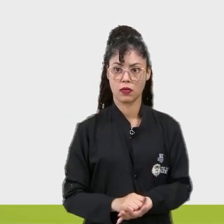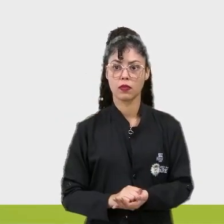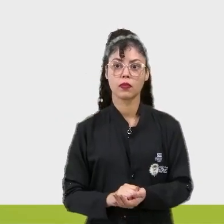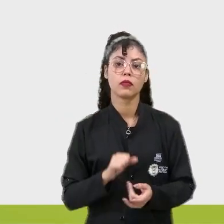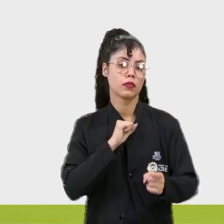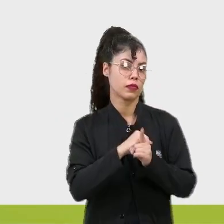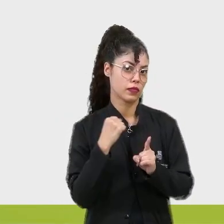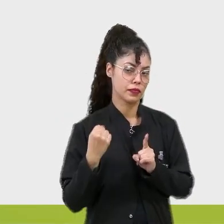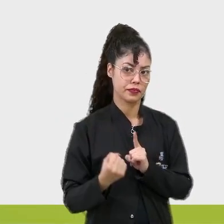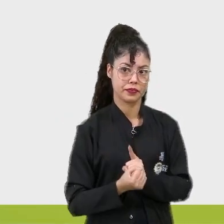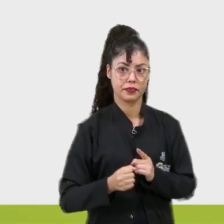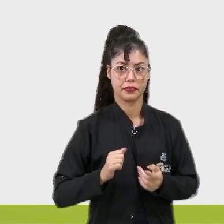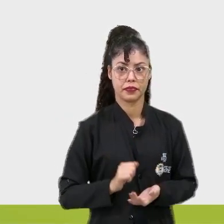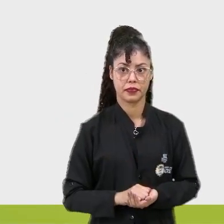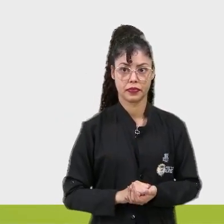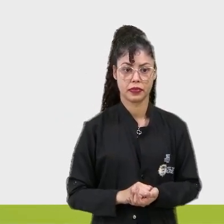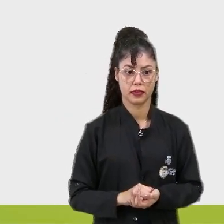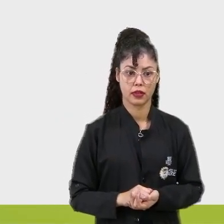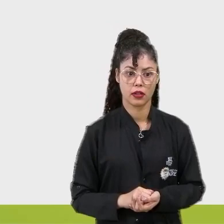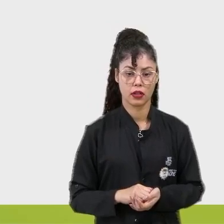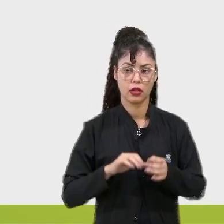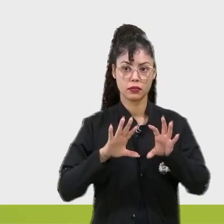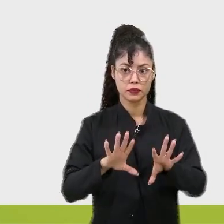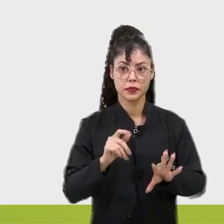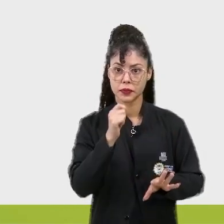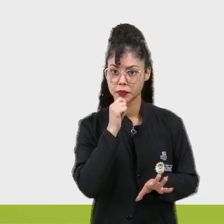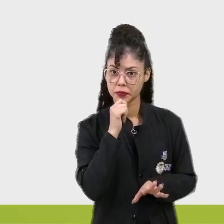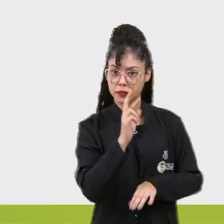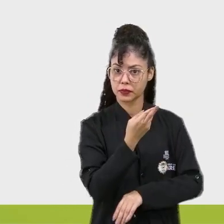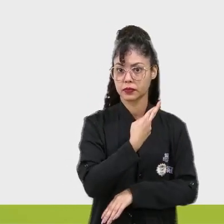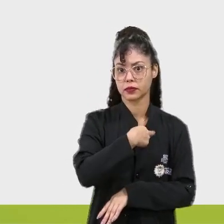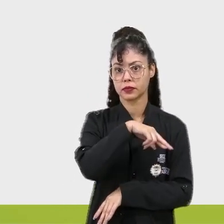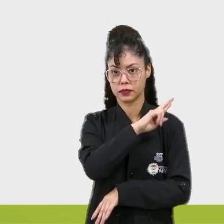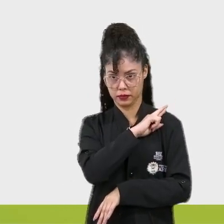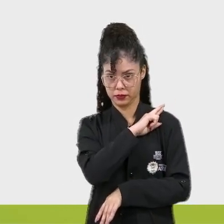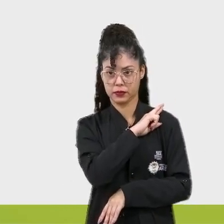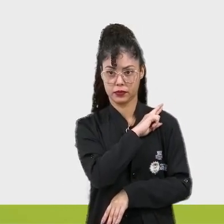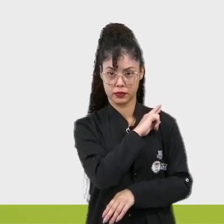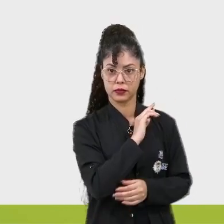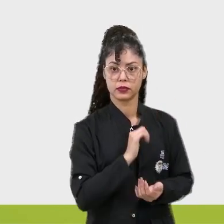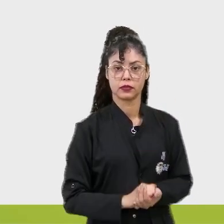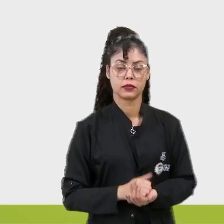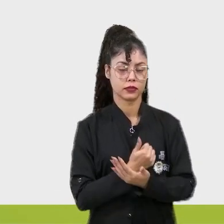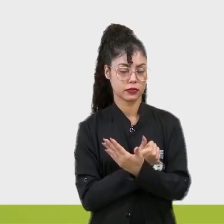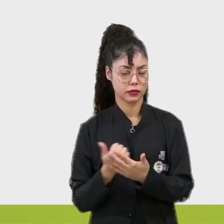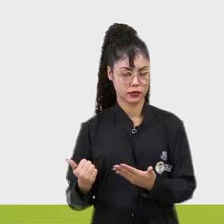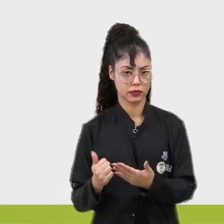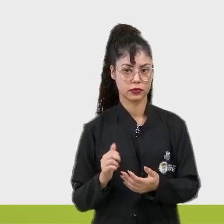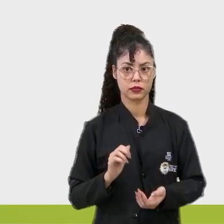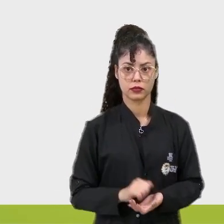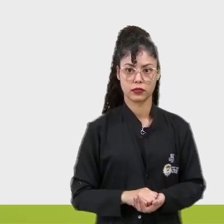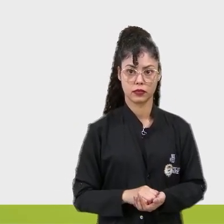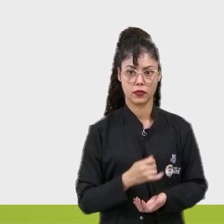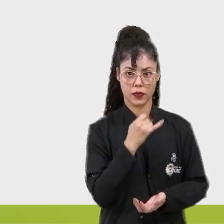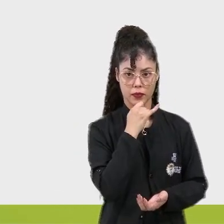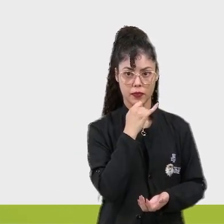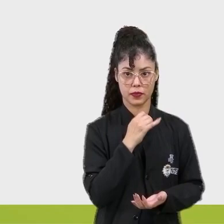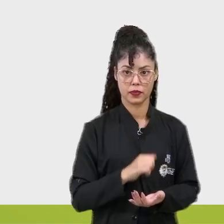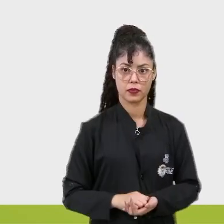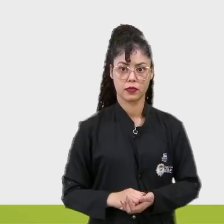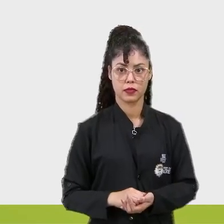uma posição social. Dessa maneira, a responsabilidade em relação à ação será diluída. Então, aqui uns